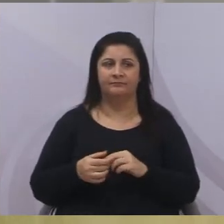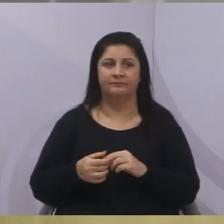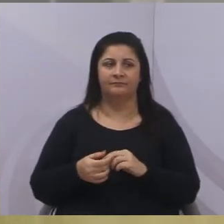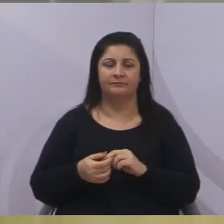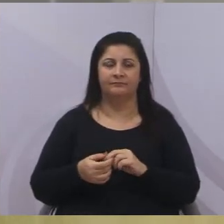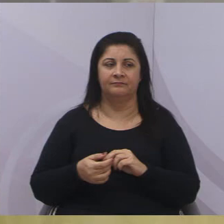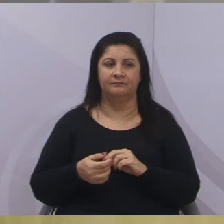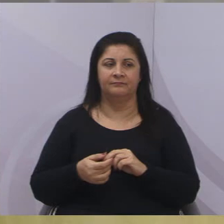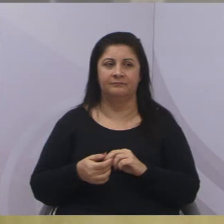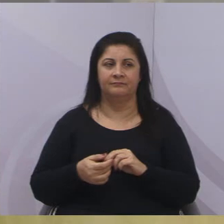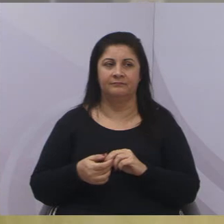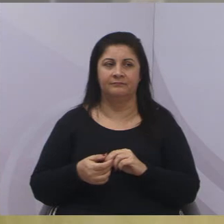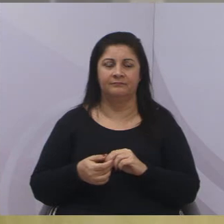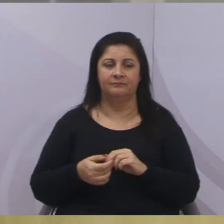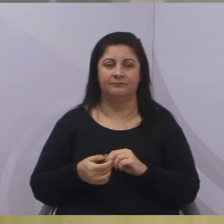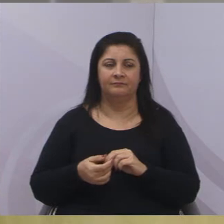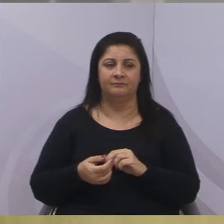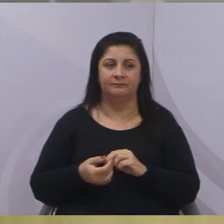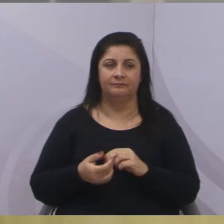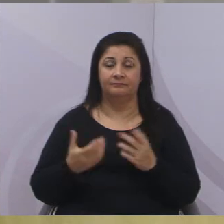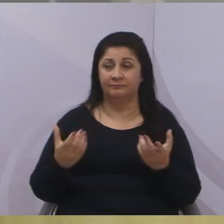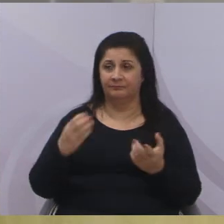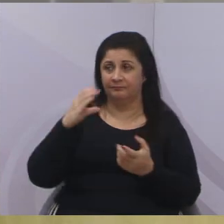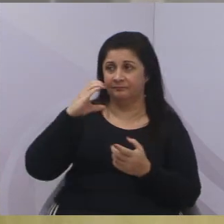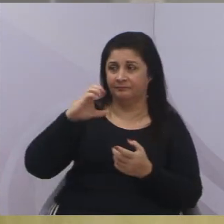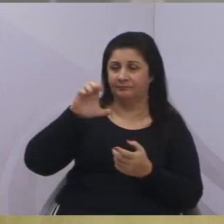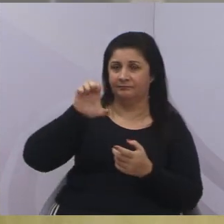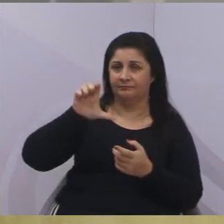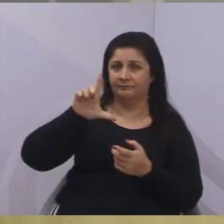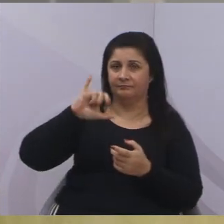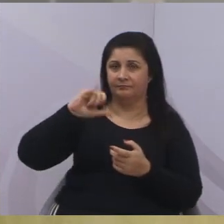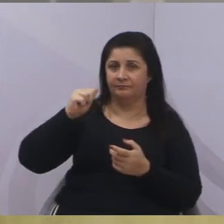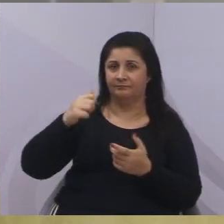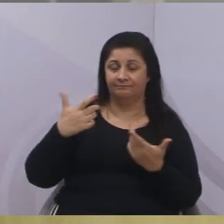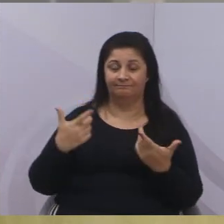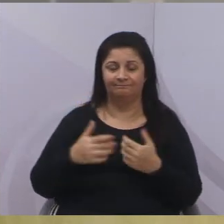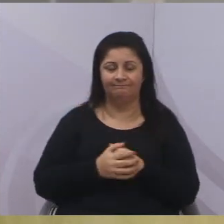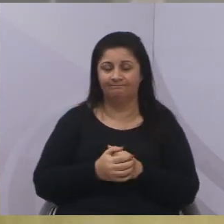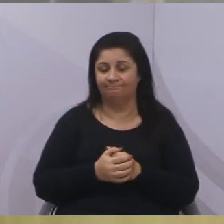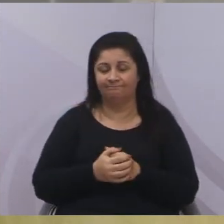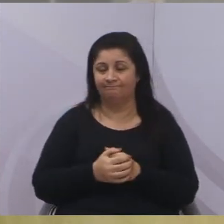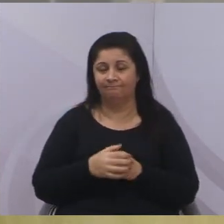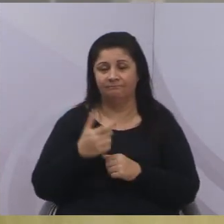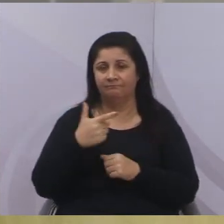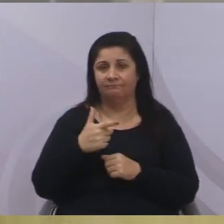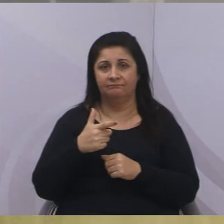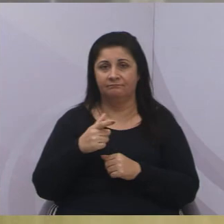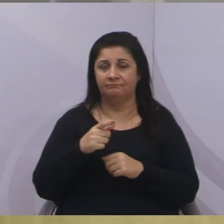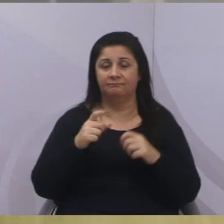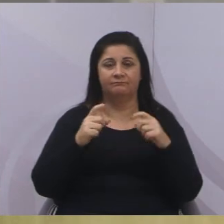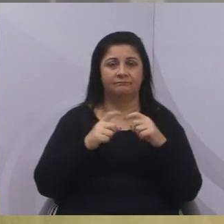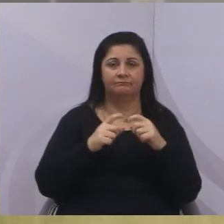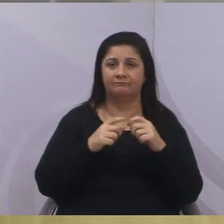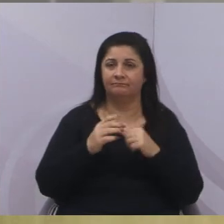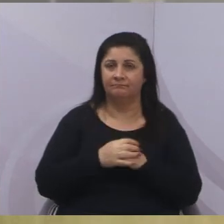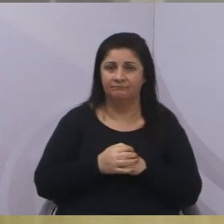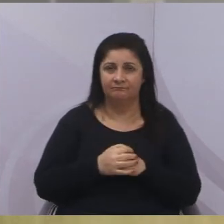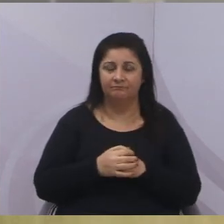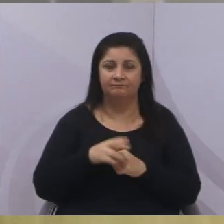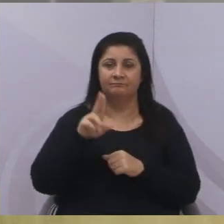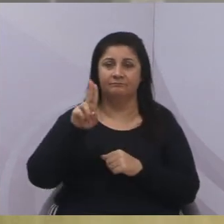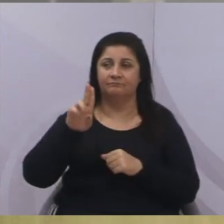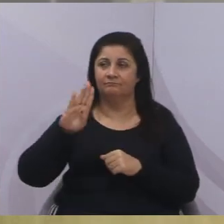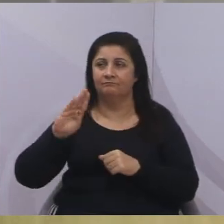me... É isso, né, Célia? Os últimos editais a gente não conseguiu suprir para o Rio Comprido, que a gente tem médica